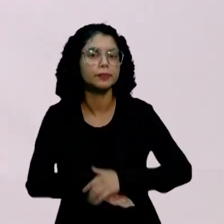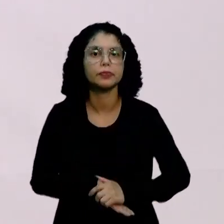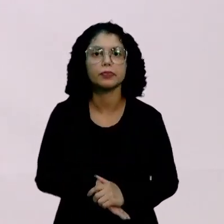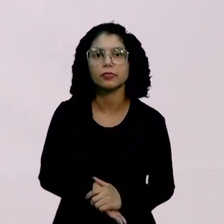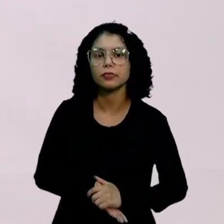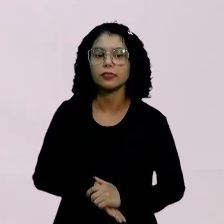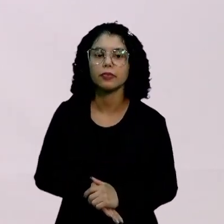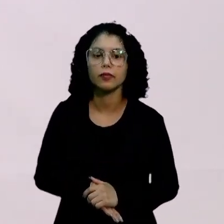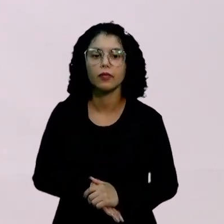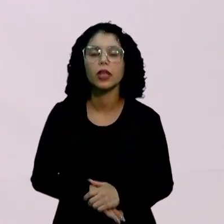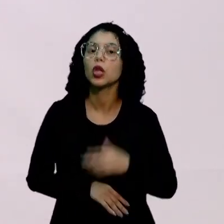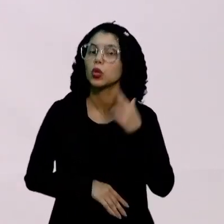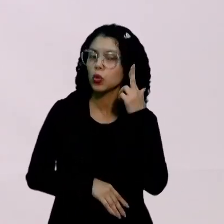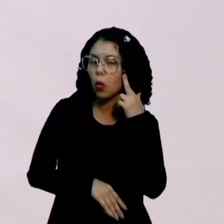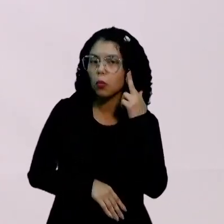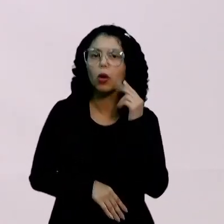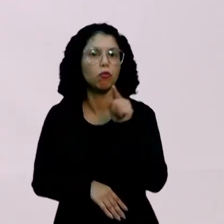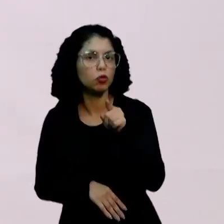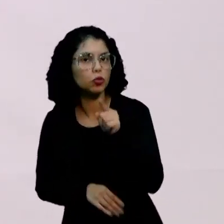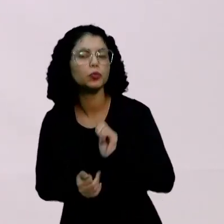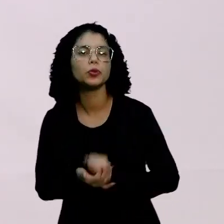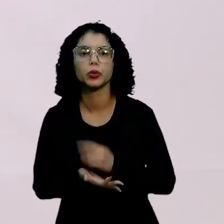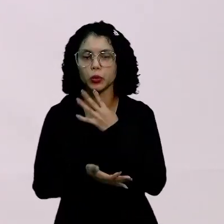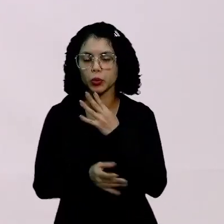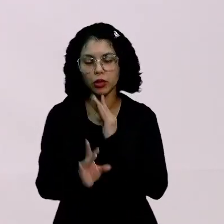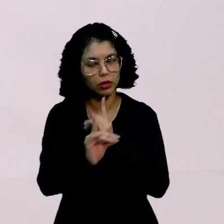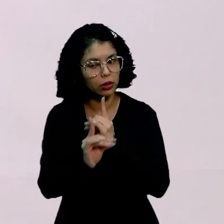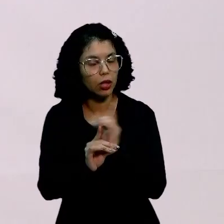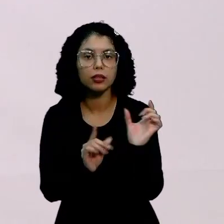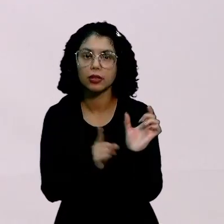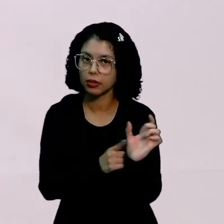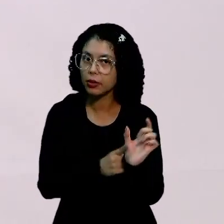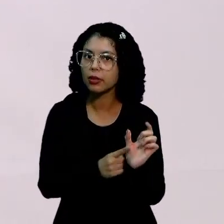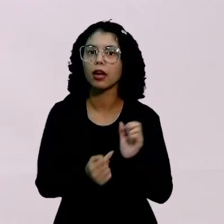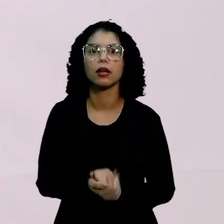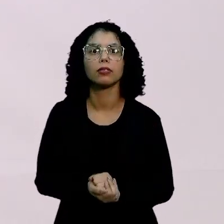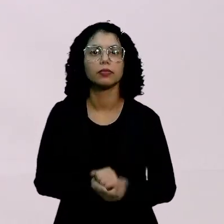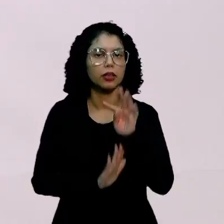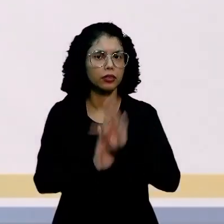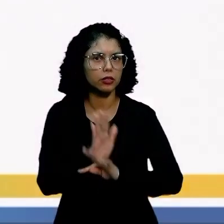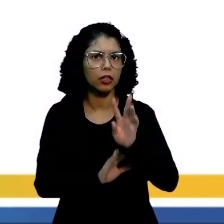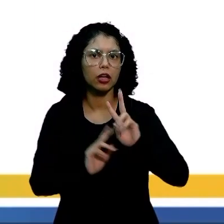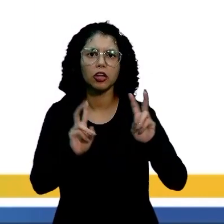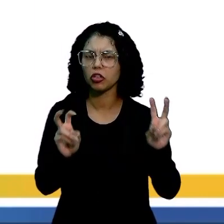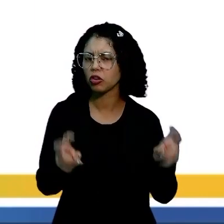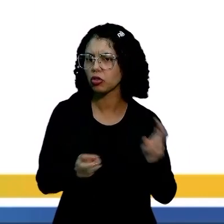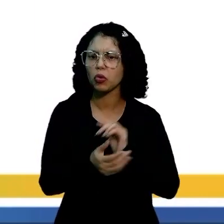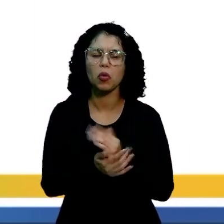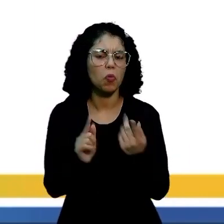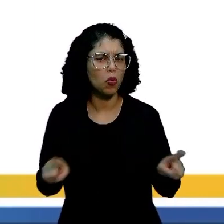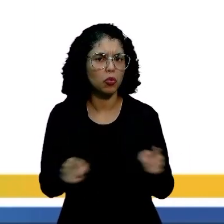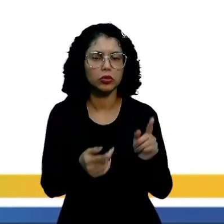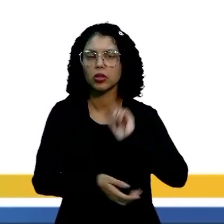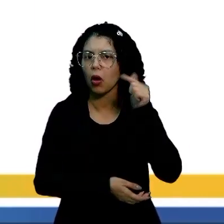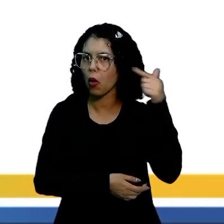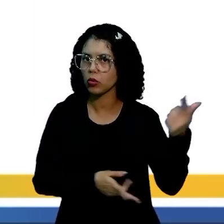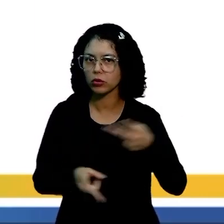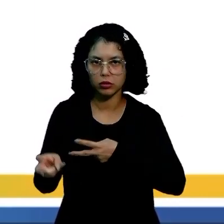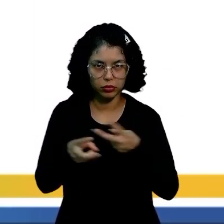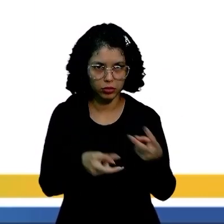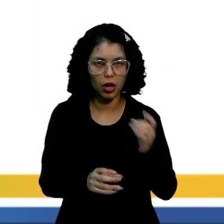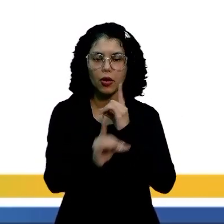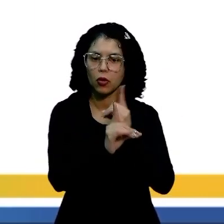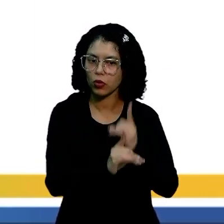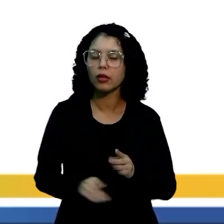Então, vai ser muito comum vocês encontrarem essas palavras em textos que vocês forem pesquisar, ou que vocês forem